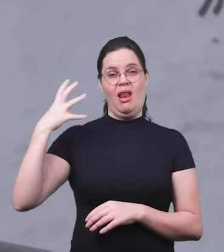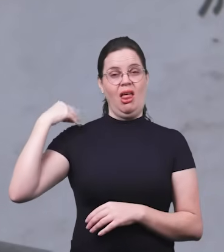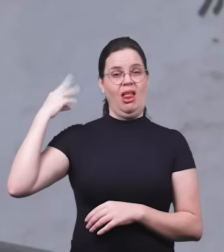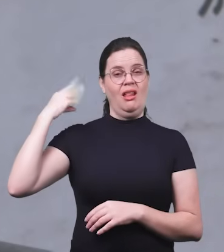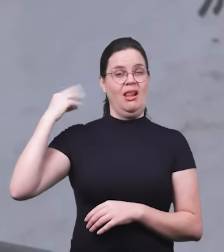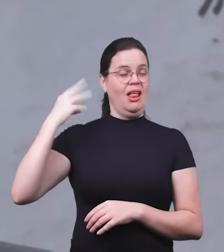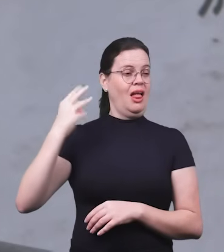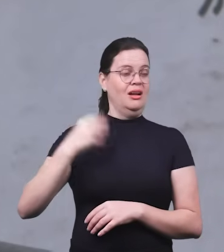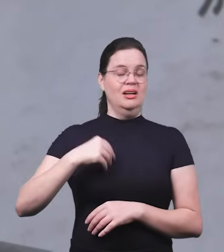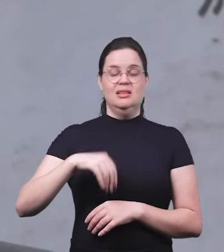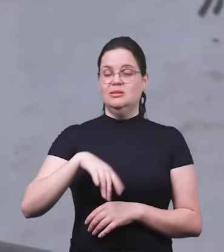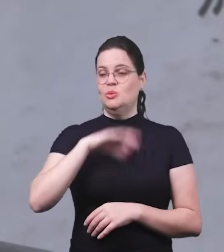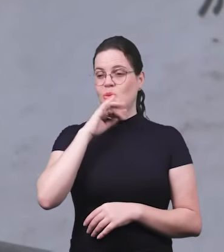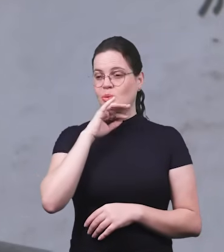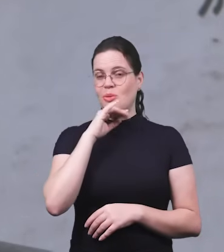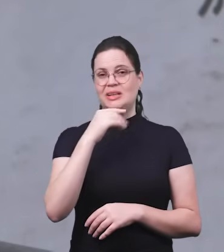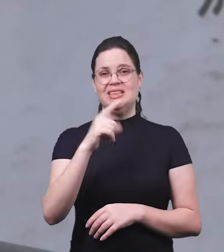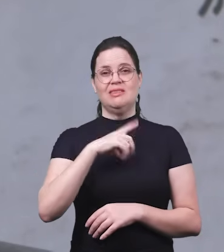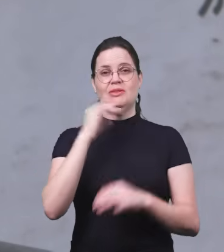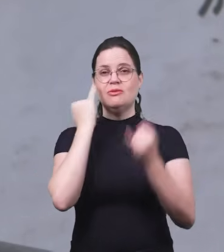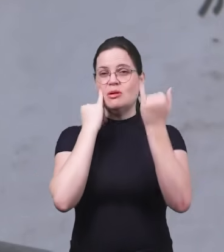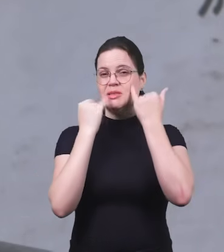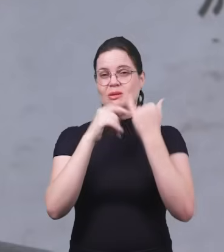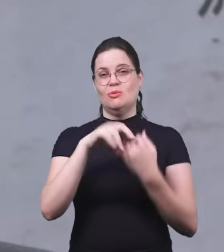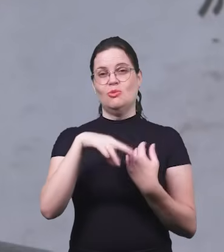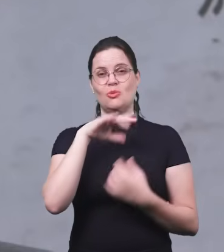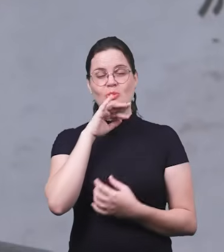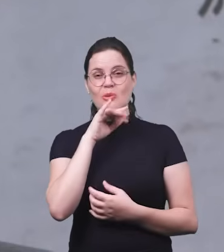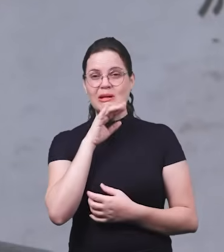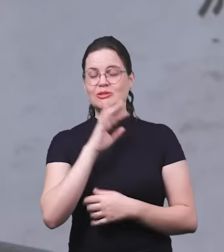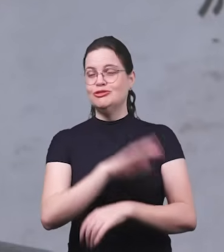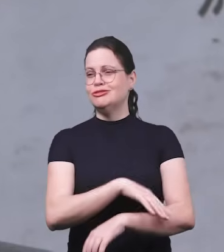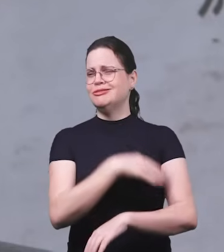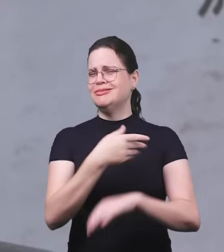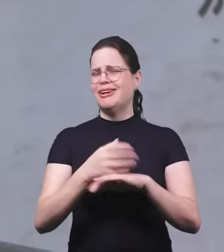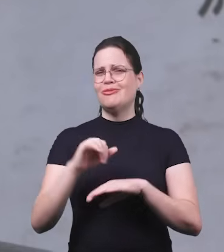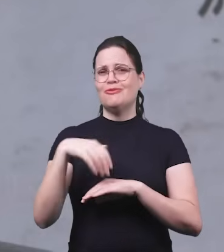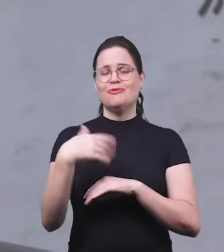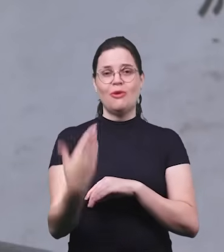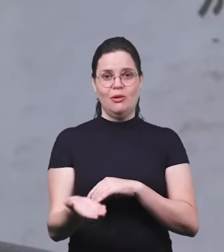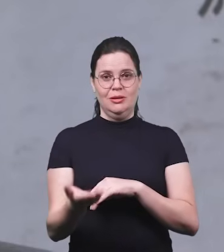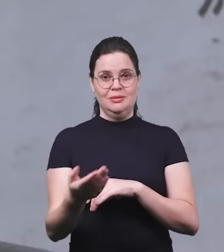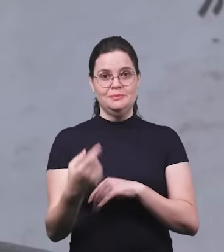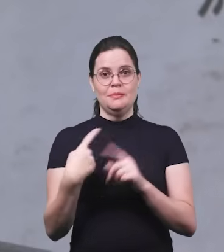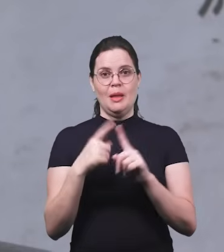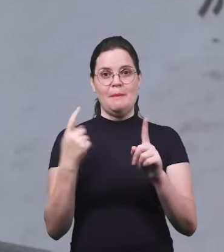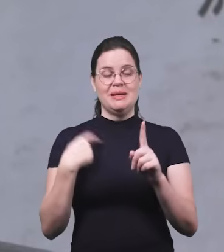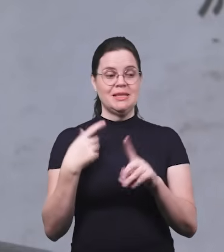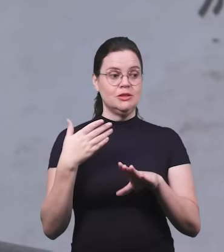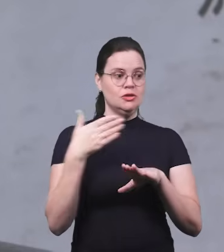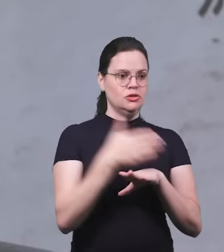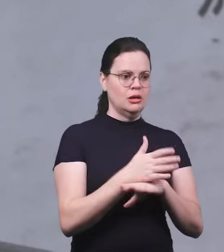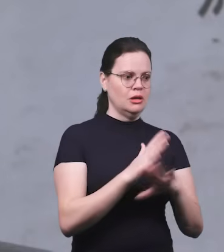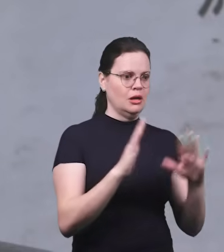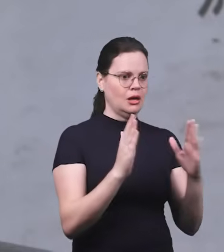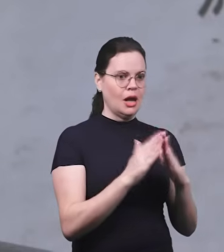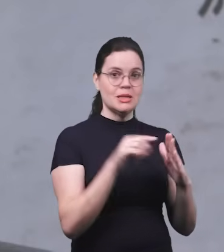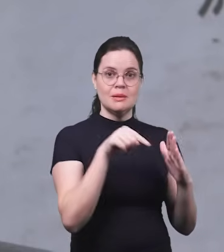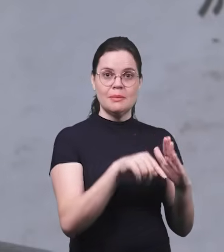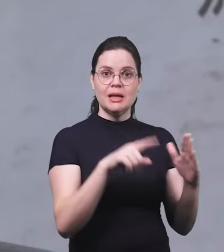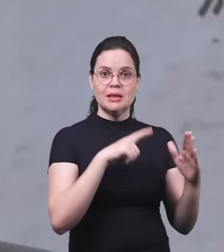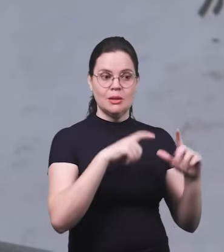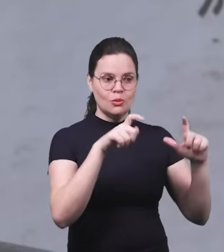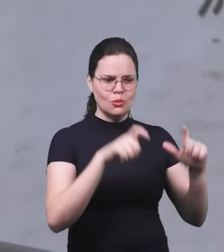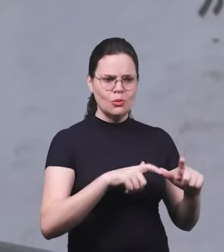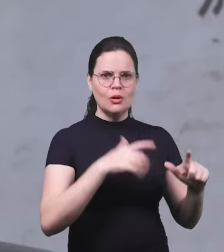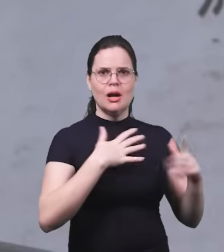deram certo, que vieram notícias, né, desagradáveis, e para ter essa arte de manter o ninho lindo, de manter o ninho, né, um